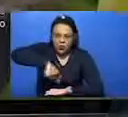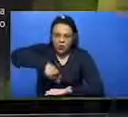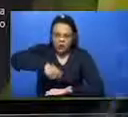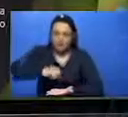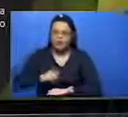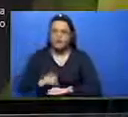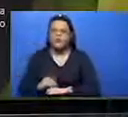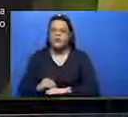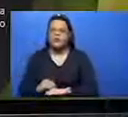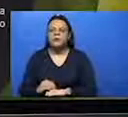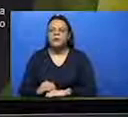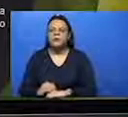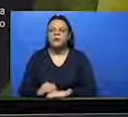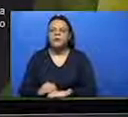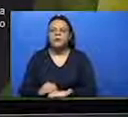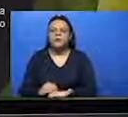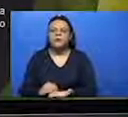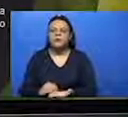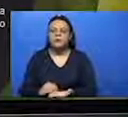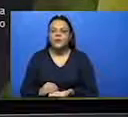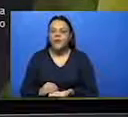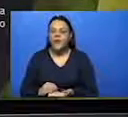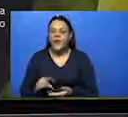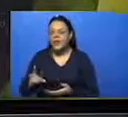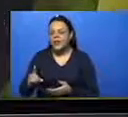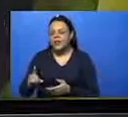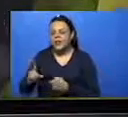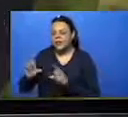No gráfico sobre distribuição de água doce do Brasil,